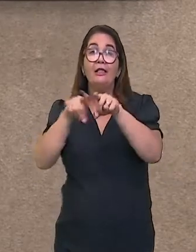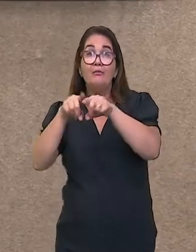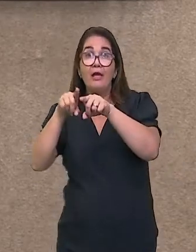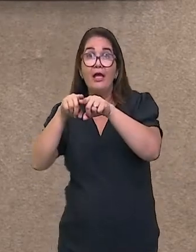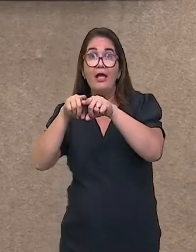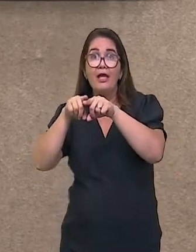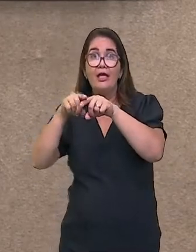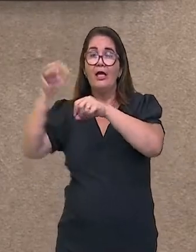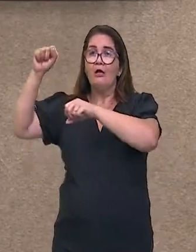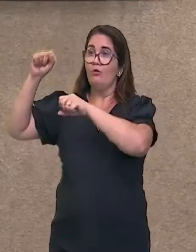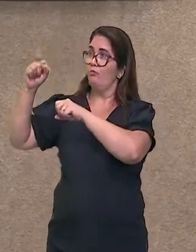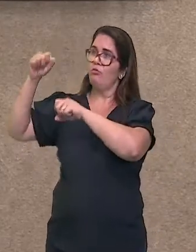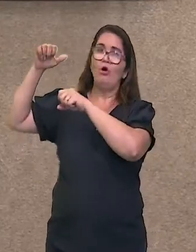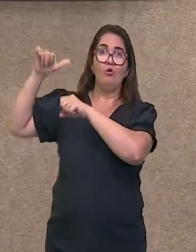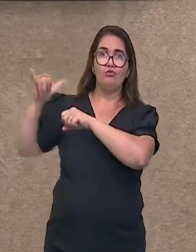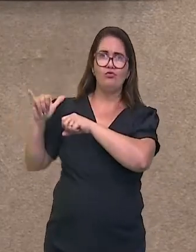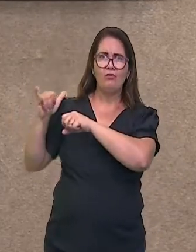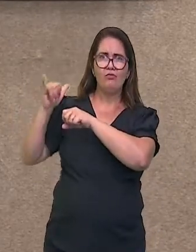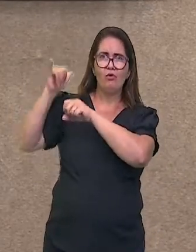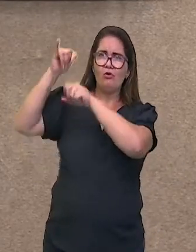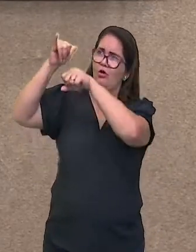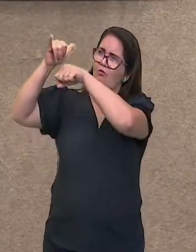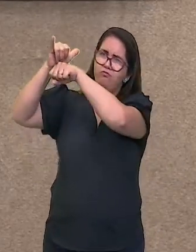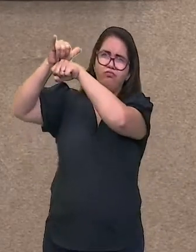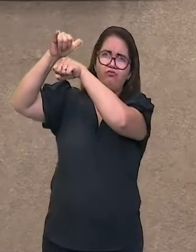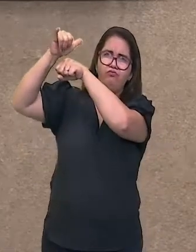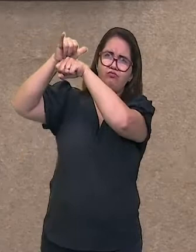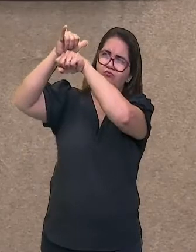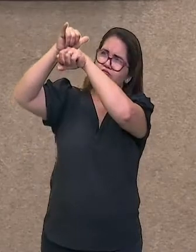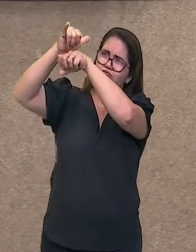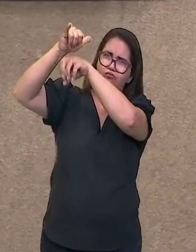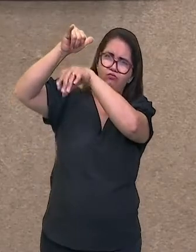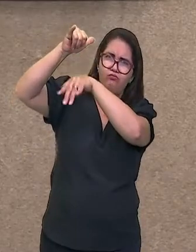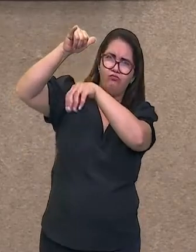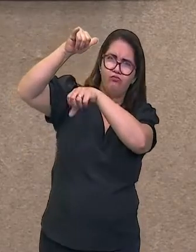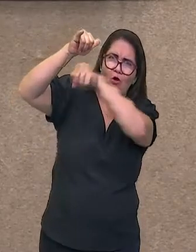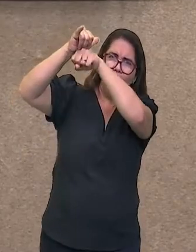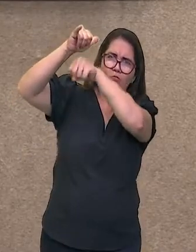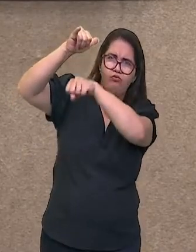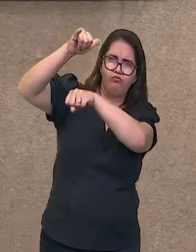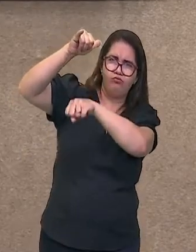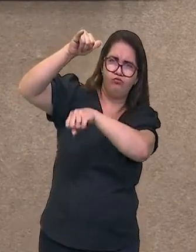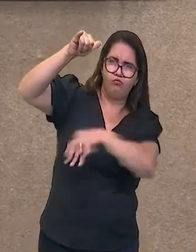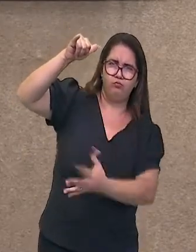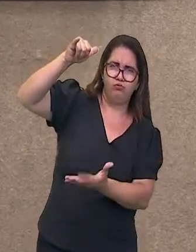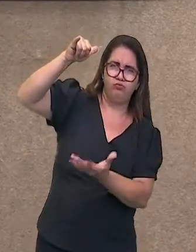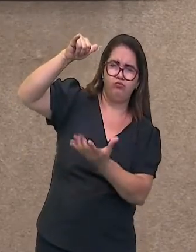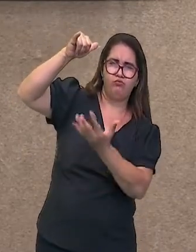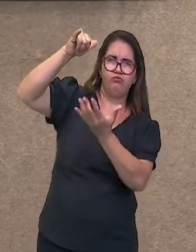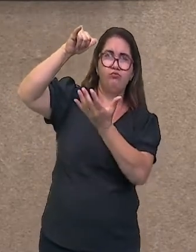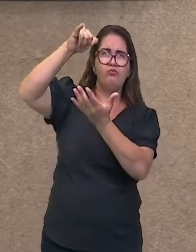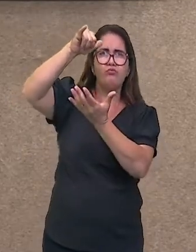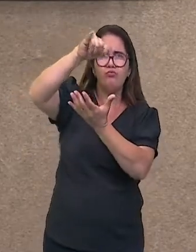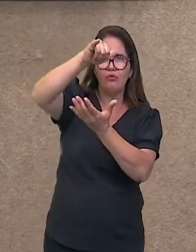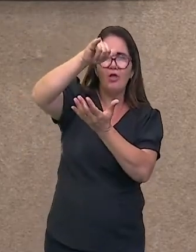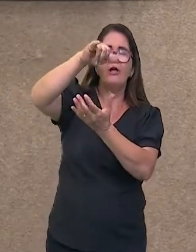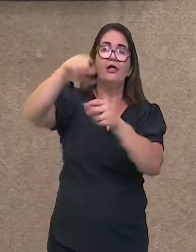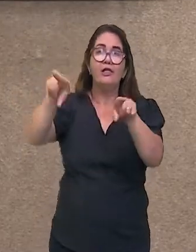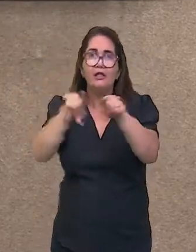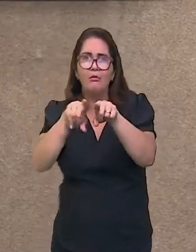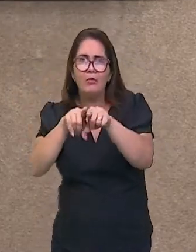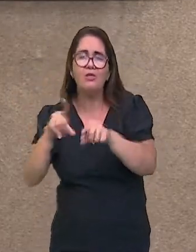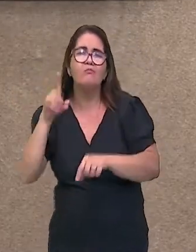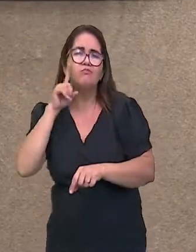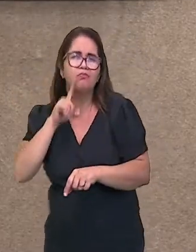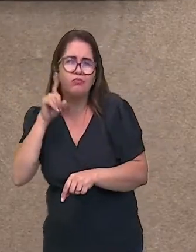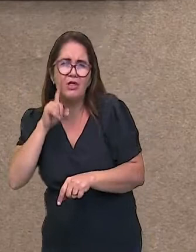disputa acirrada entre os alemães e britânicos no mar. Em 1917, os Estados Unidos, presididos